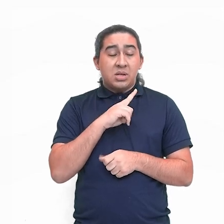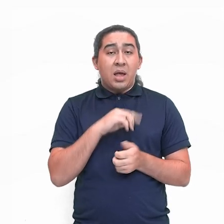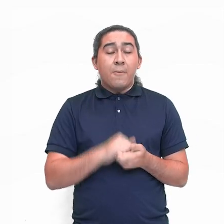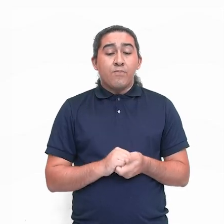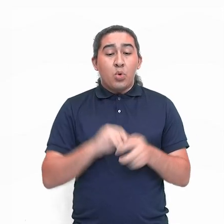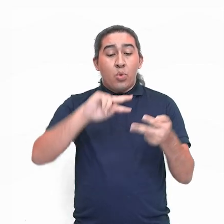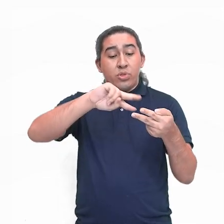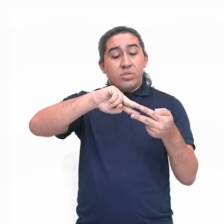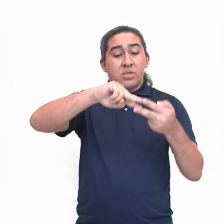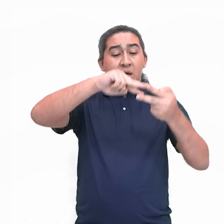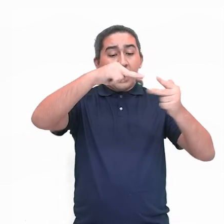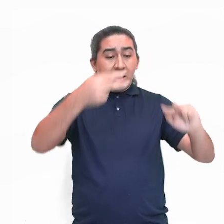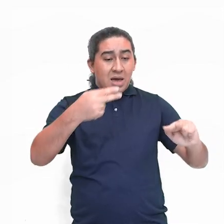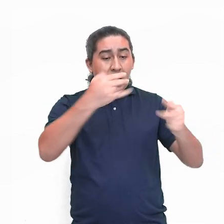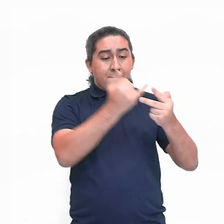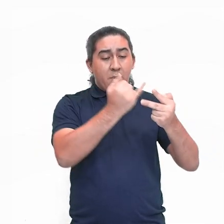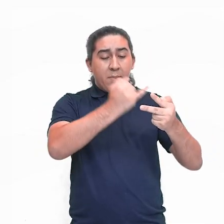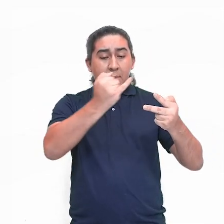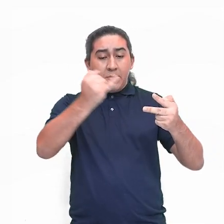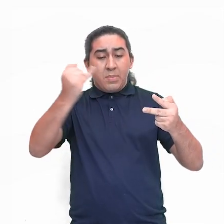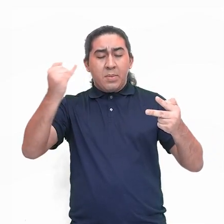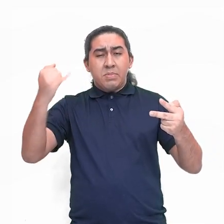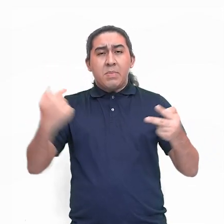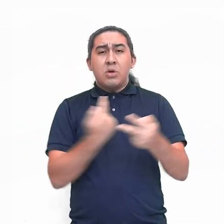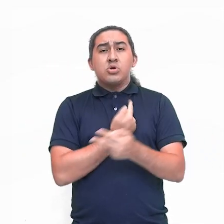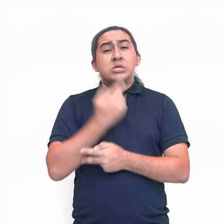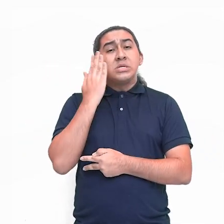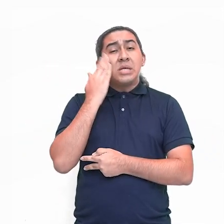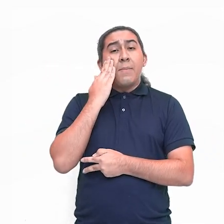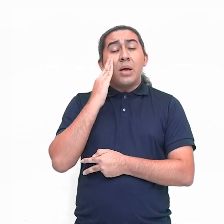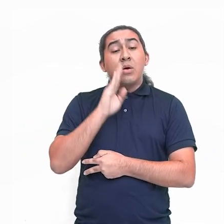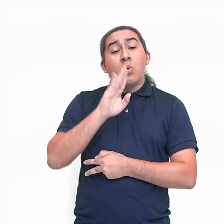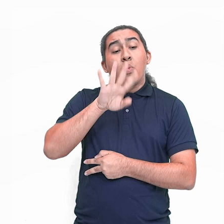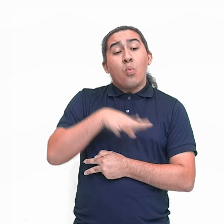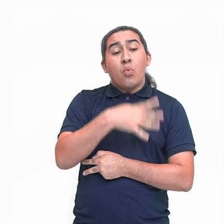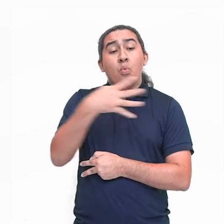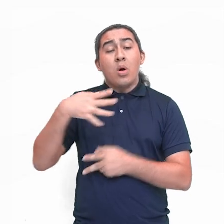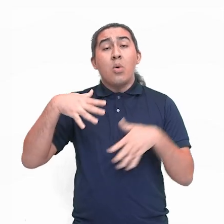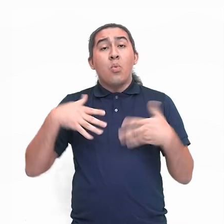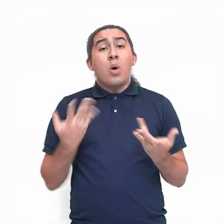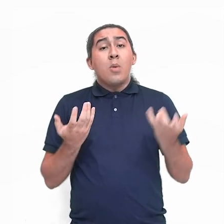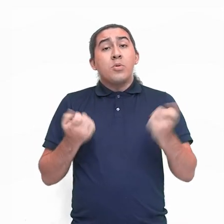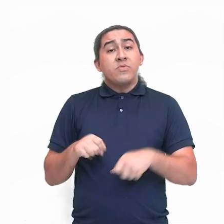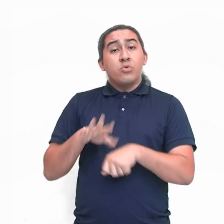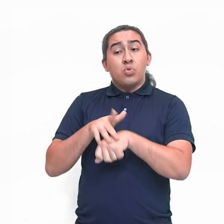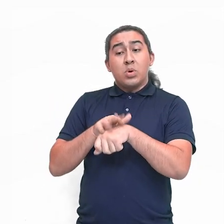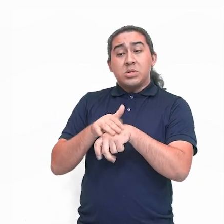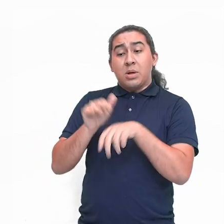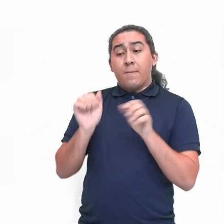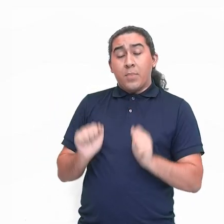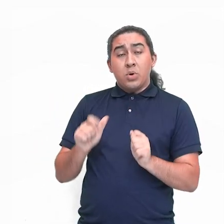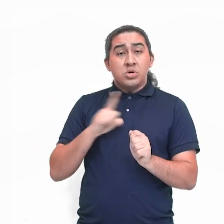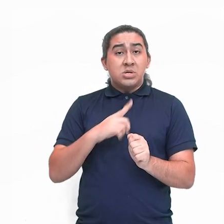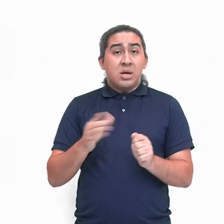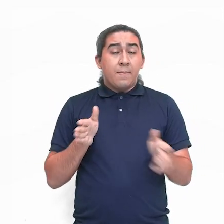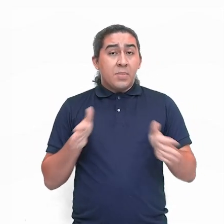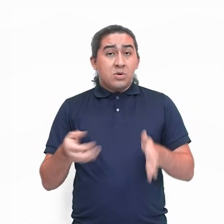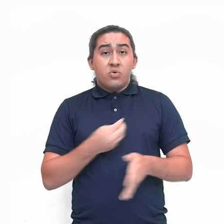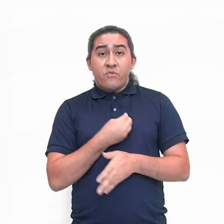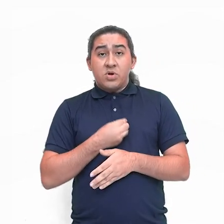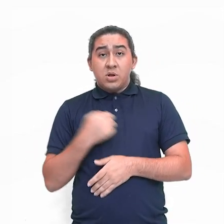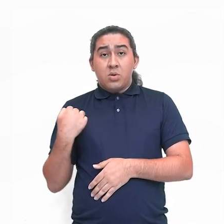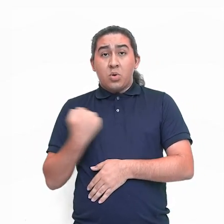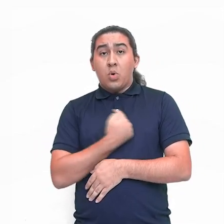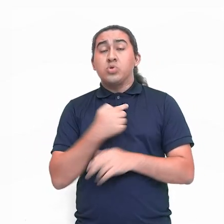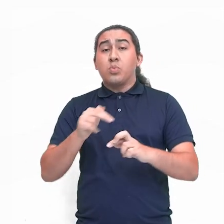DNA, que permite que a gente consiga detectar quais possíveis doenças podem se apresentar ao longo da nossa vida, e